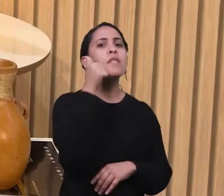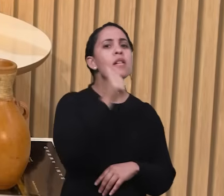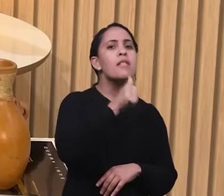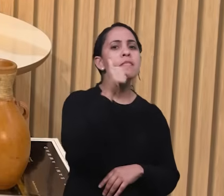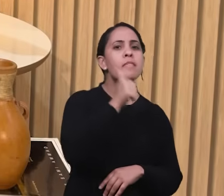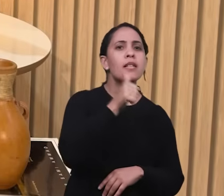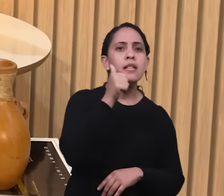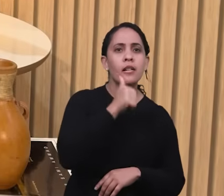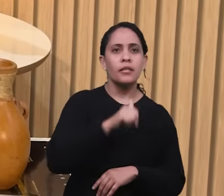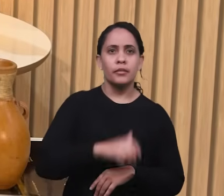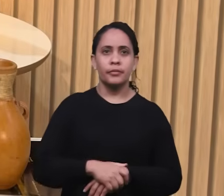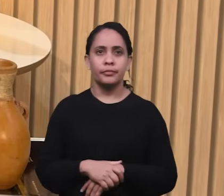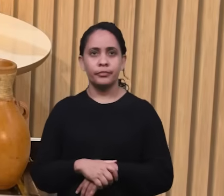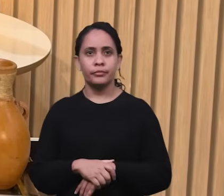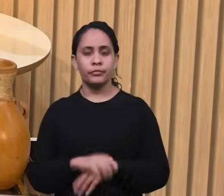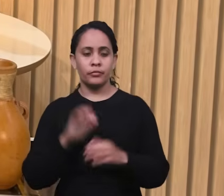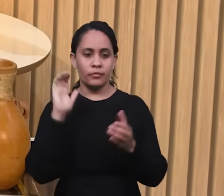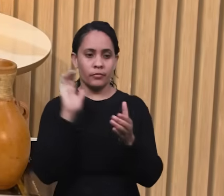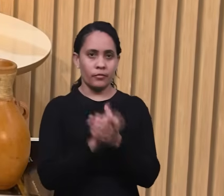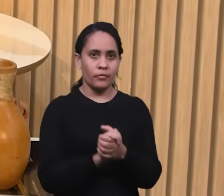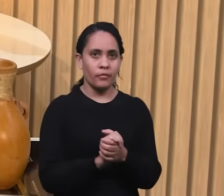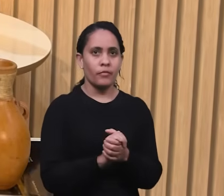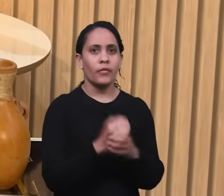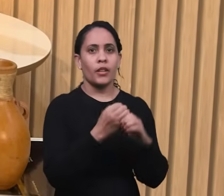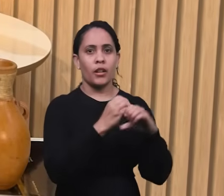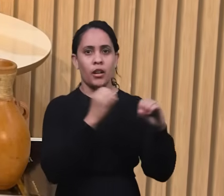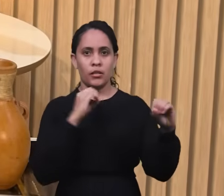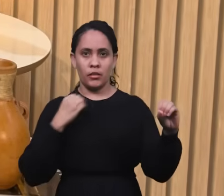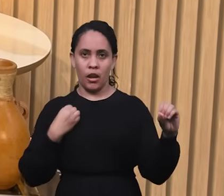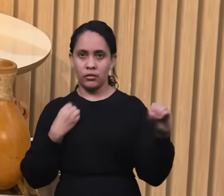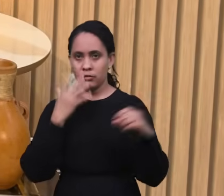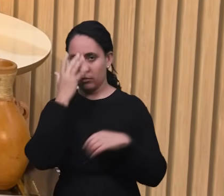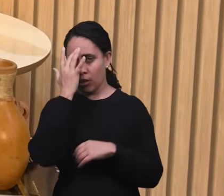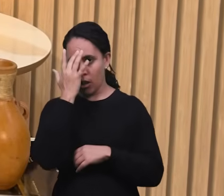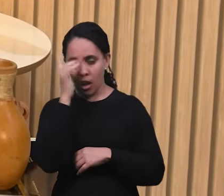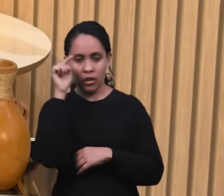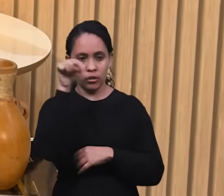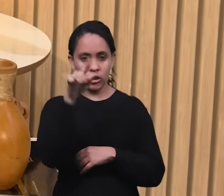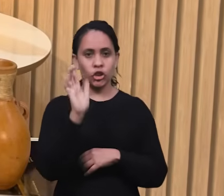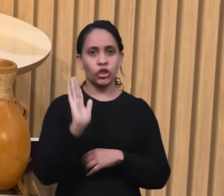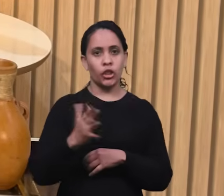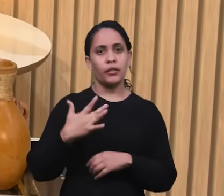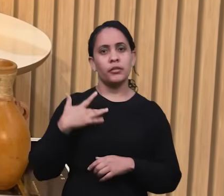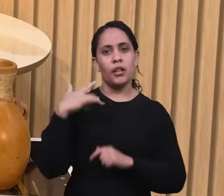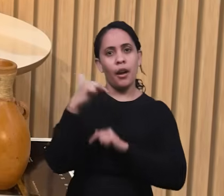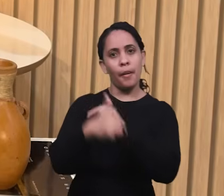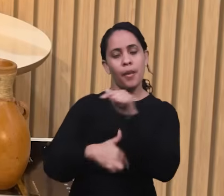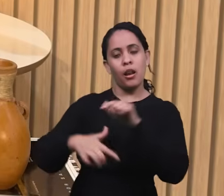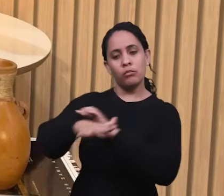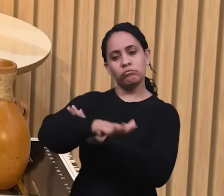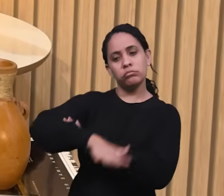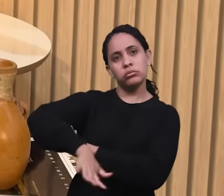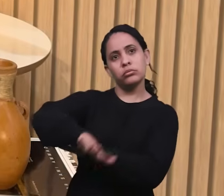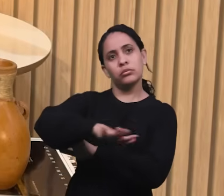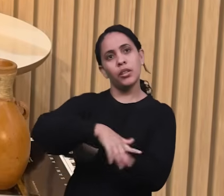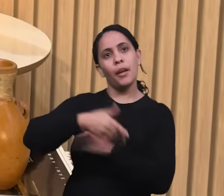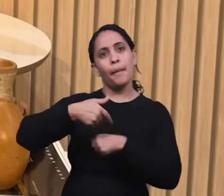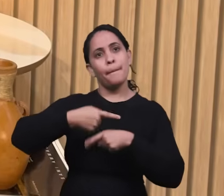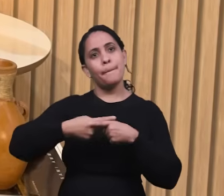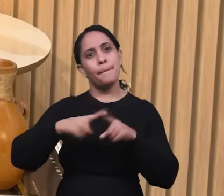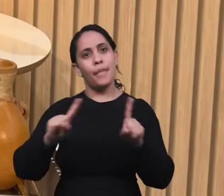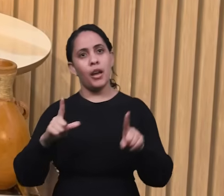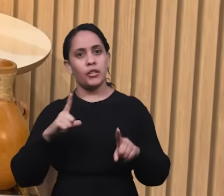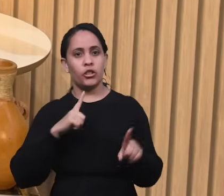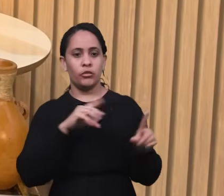casada com um engenheiro indiano e que tinha trabalhado lá, naquela região, mas que tinha emigrado